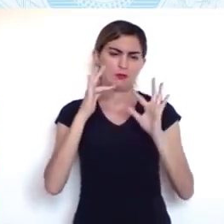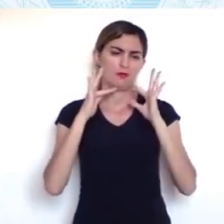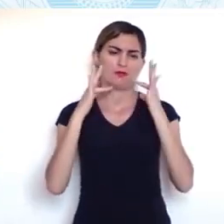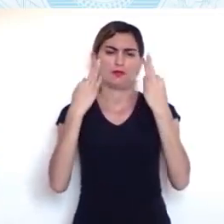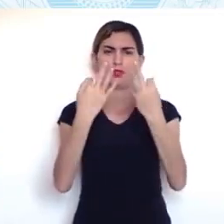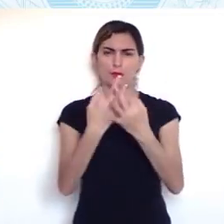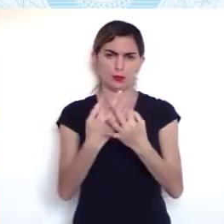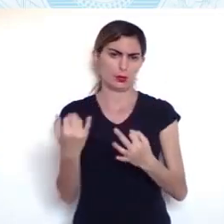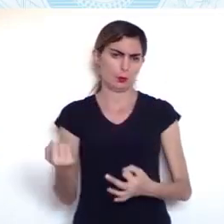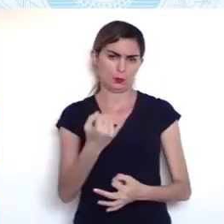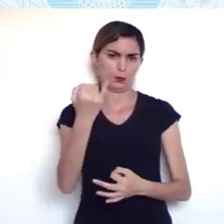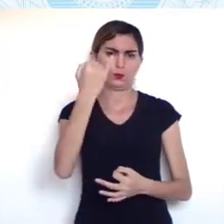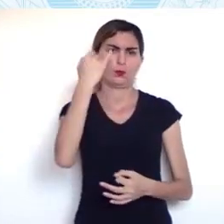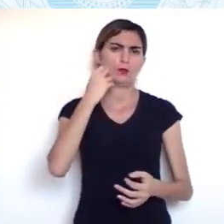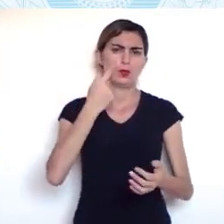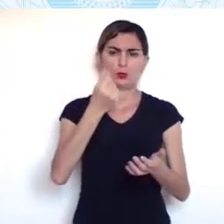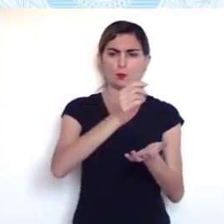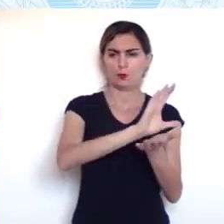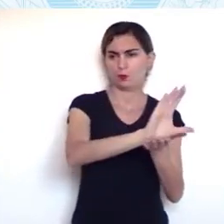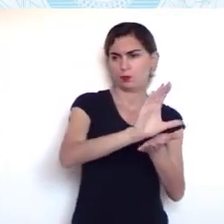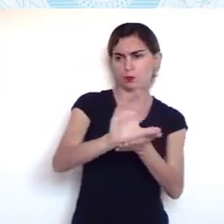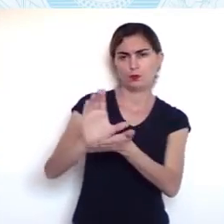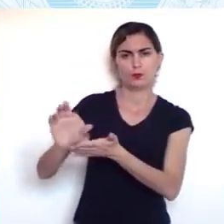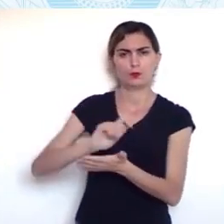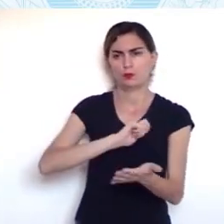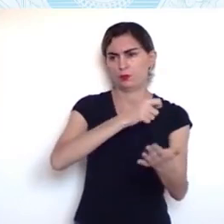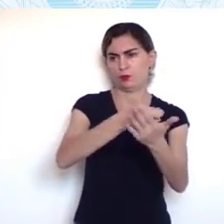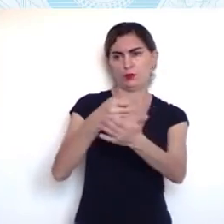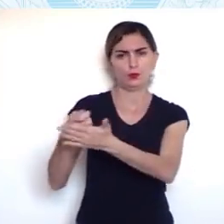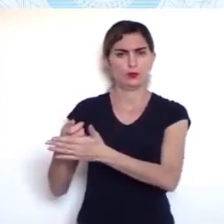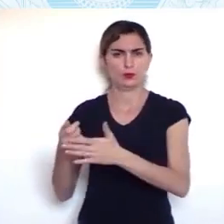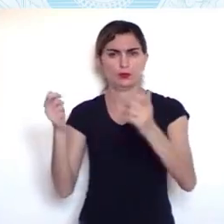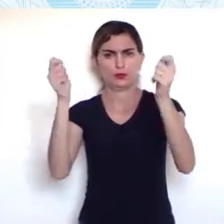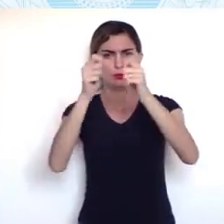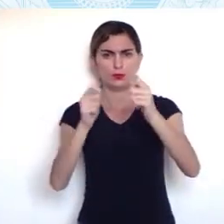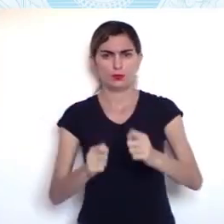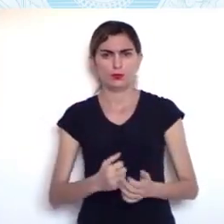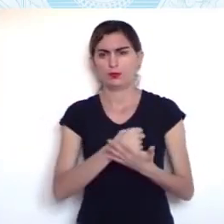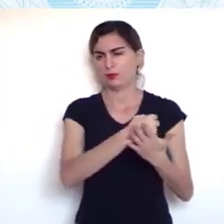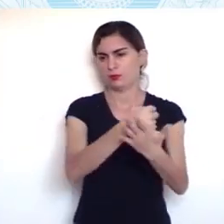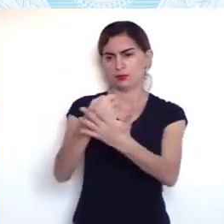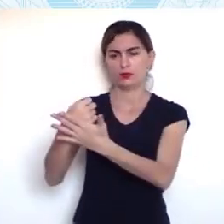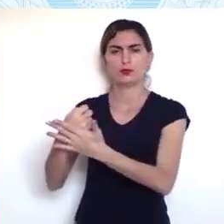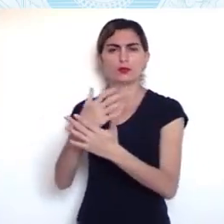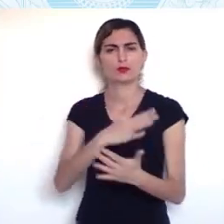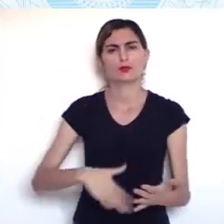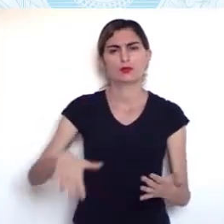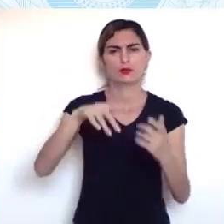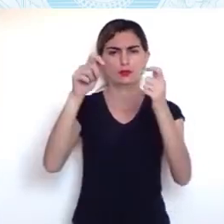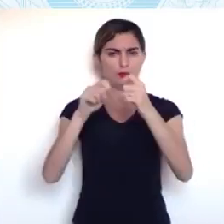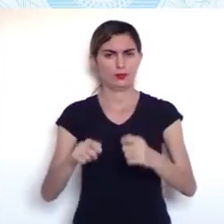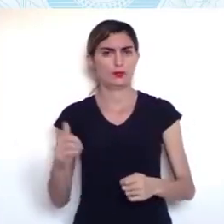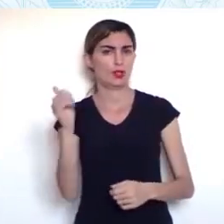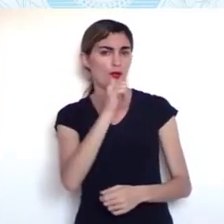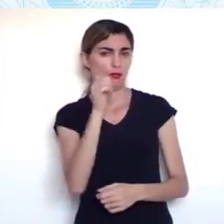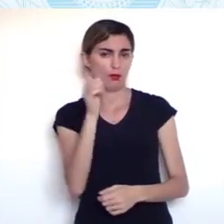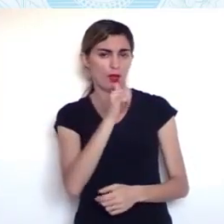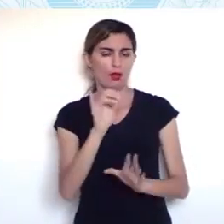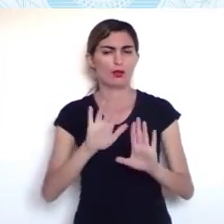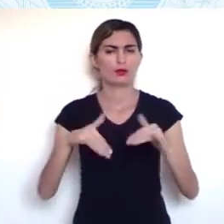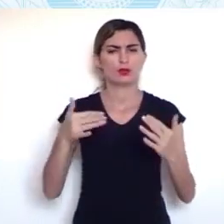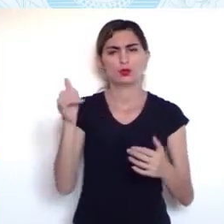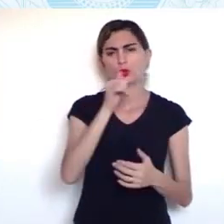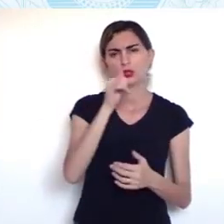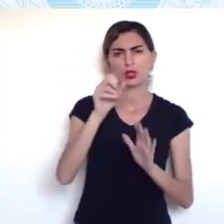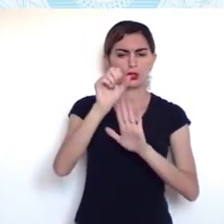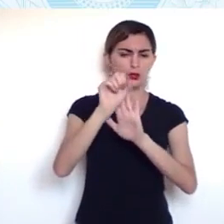grandes famílias que vão patrocinar o campo artístico, não é isso, da Itália. Então,